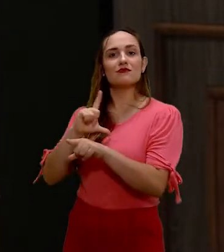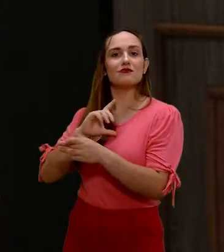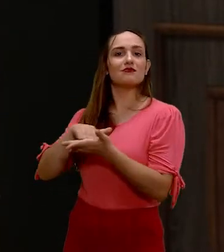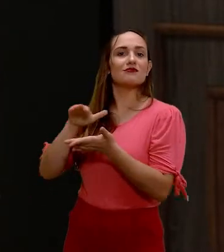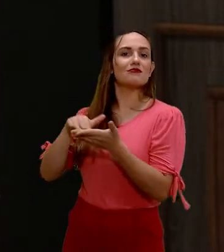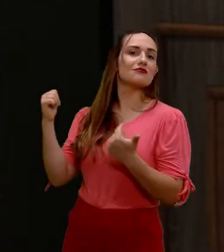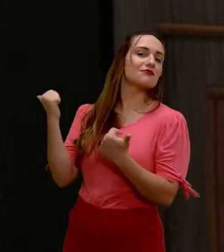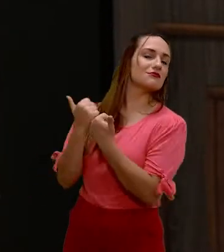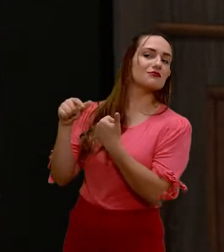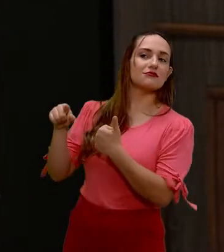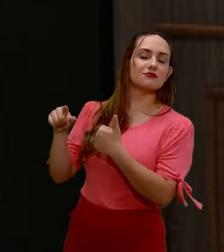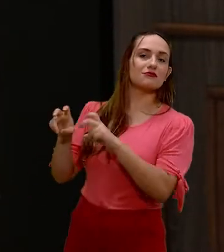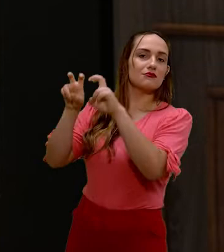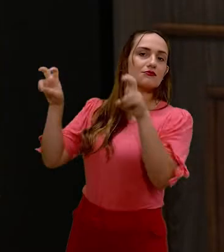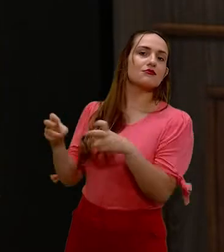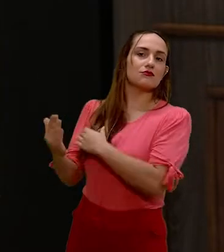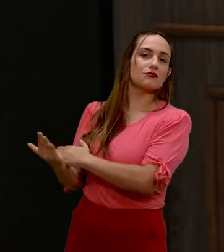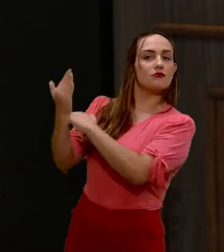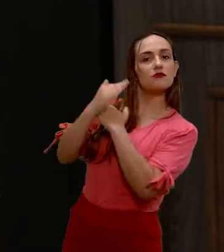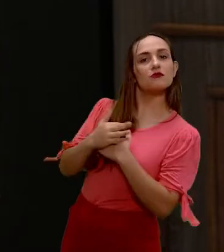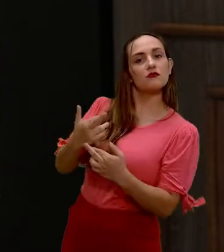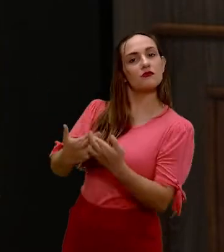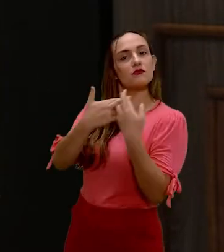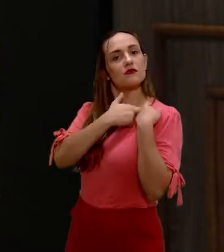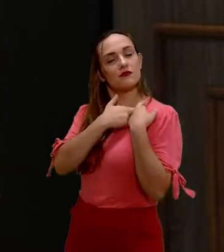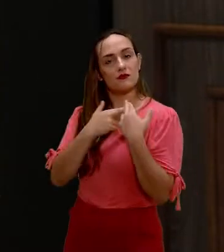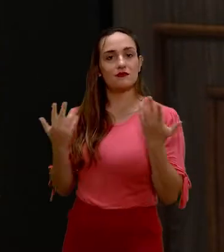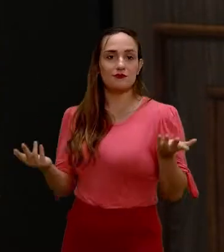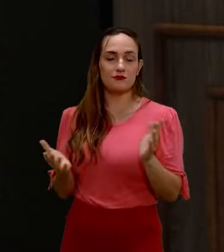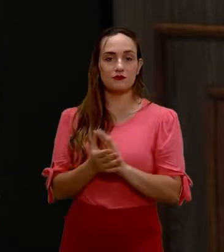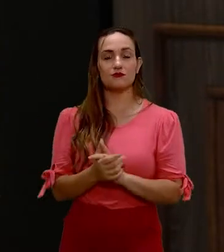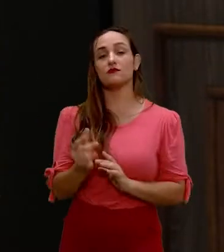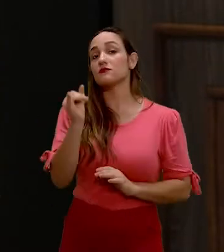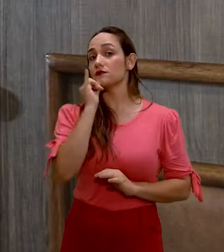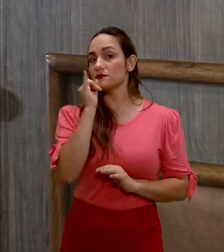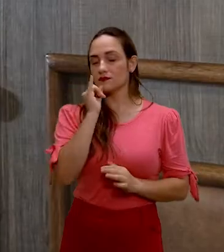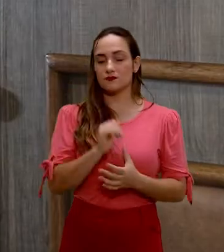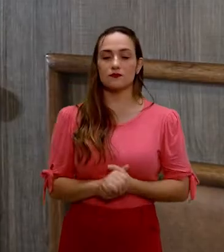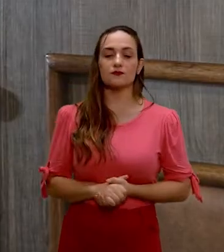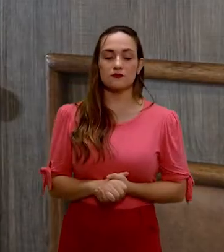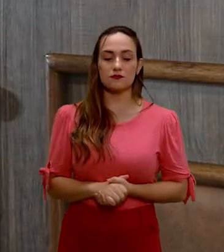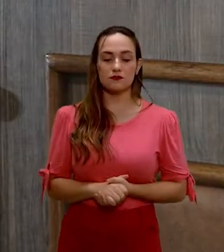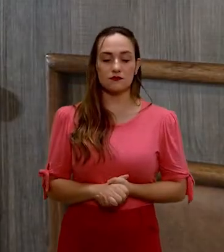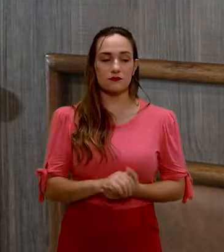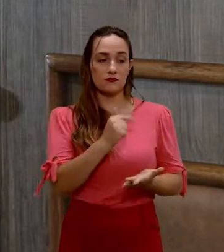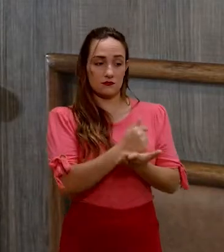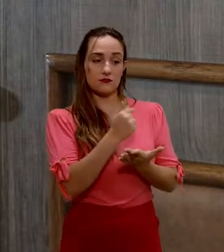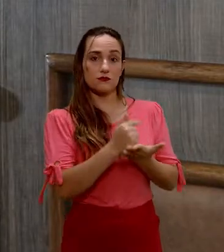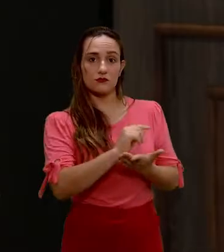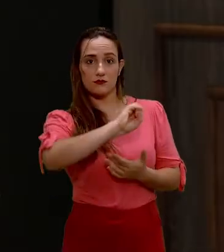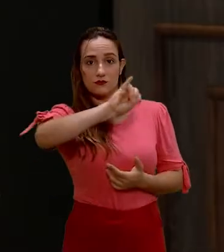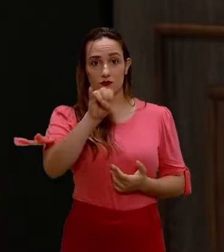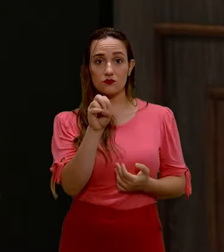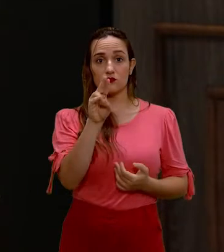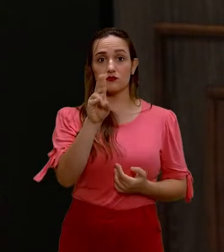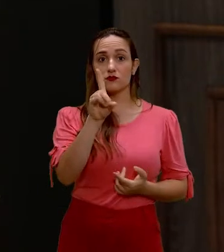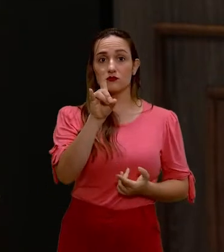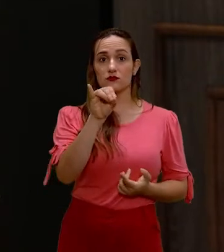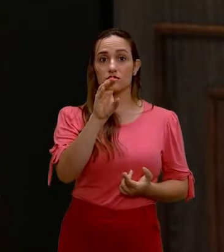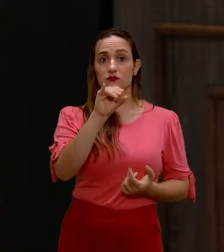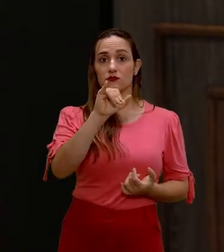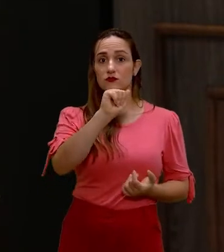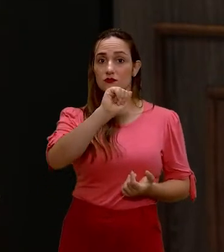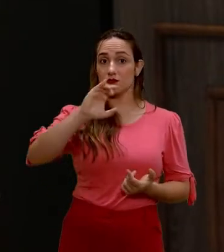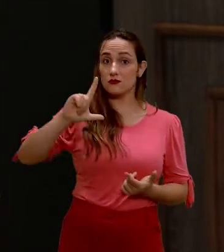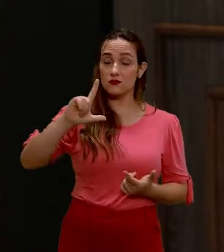de atribuições privativas desse cartório. Então, veja, o cartório judicial hoje ainda existe